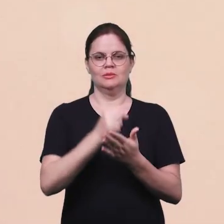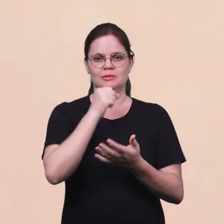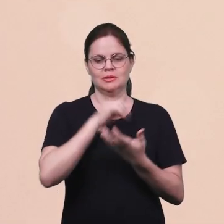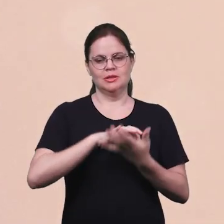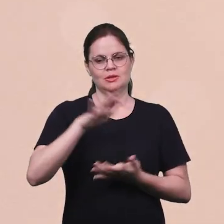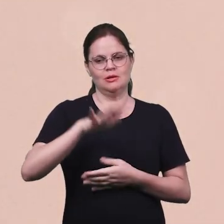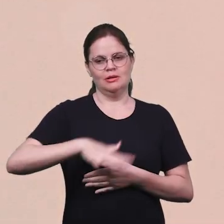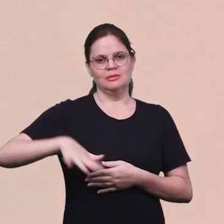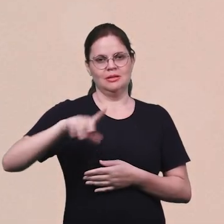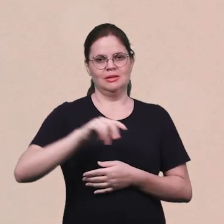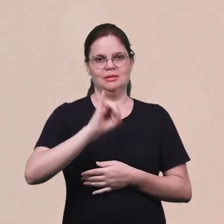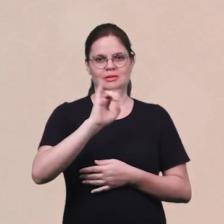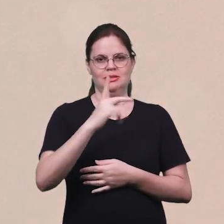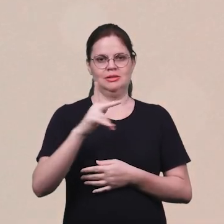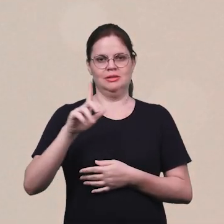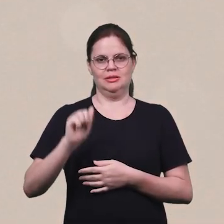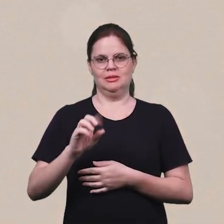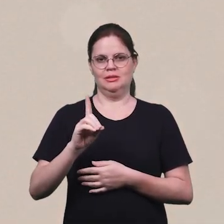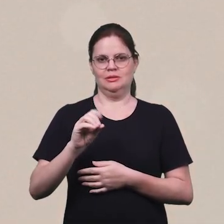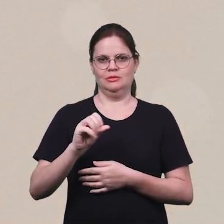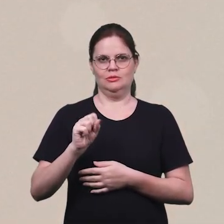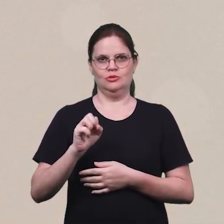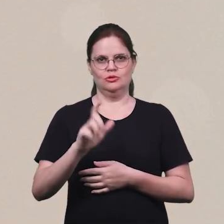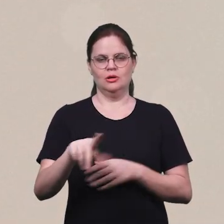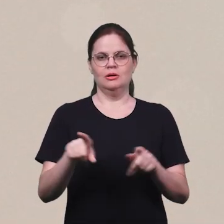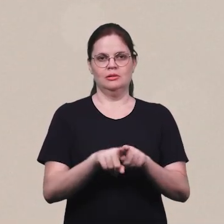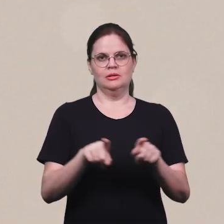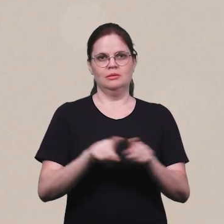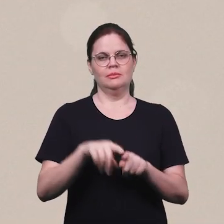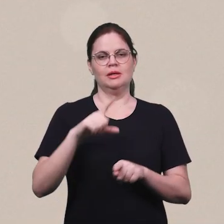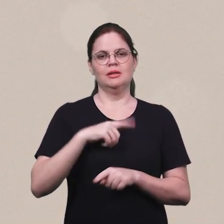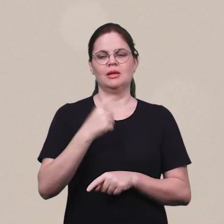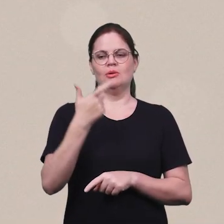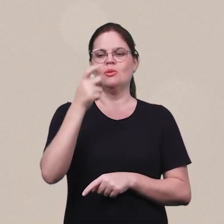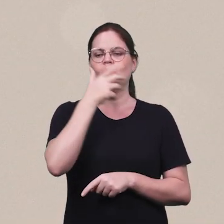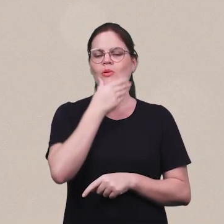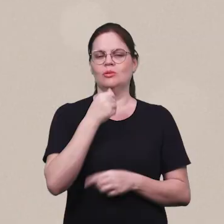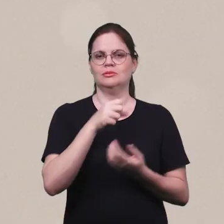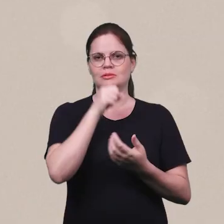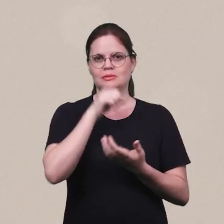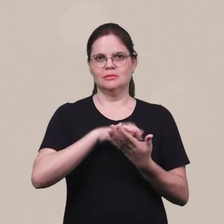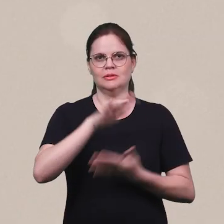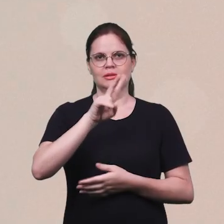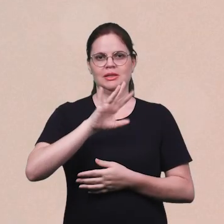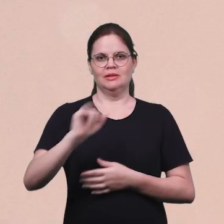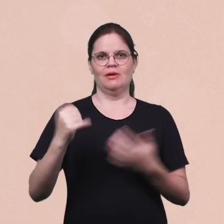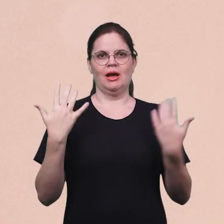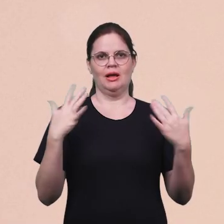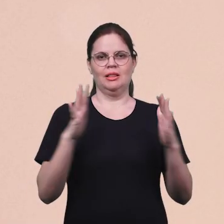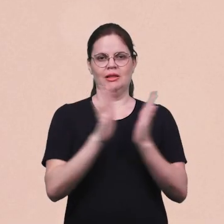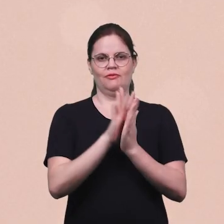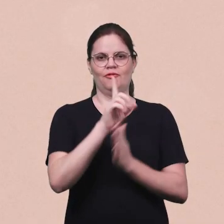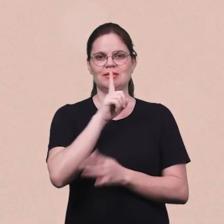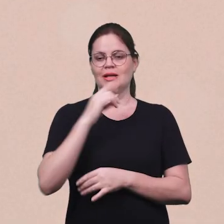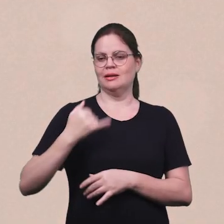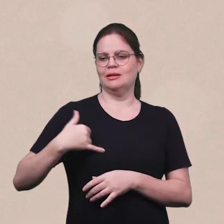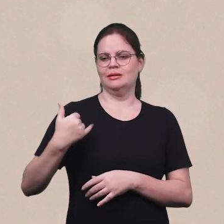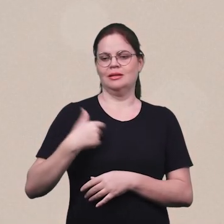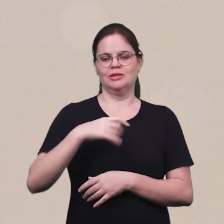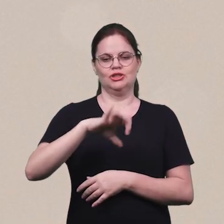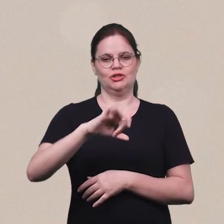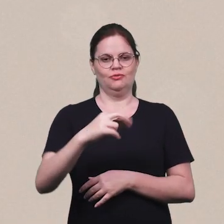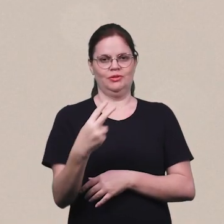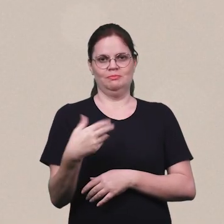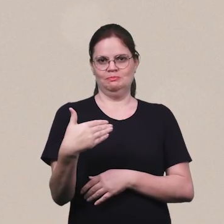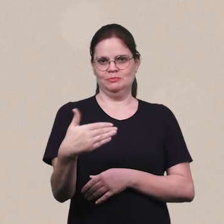idosos da Igreja de Ilha do Sol, especialmente o seu Carlito, né, do irmão Carlito, que vai completar aniversário 92 anos, se eu não